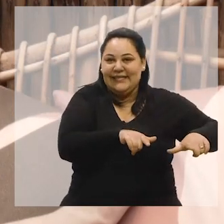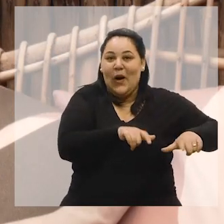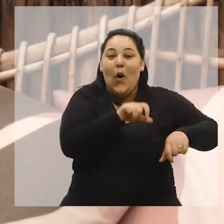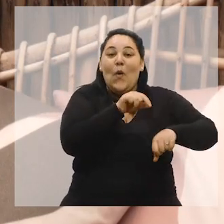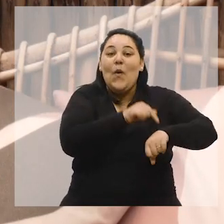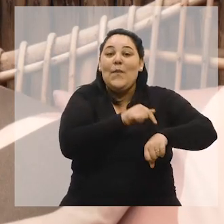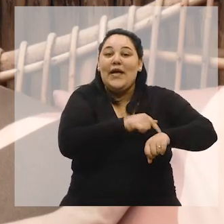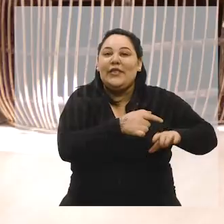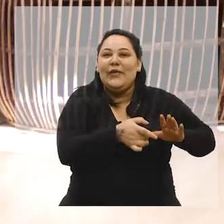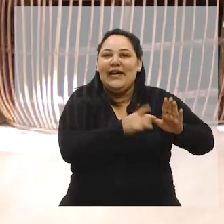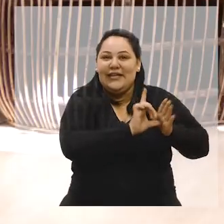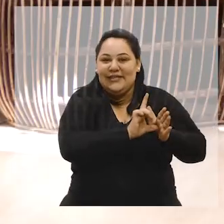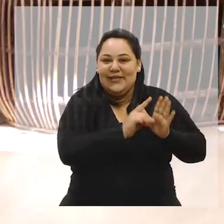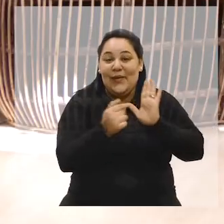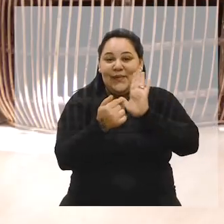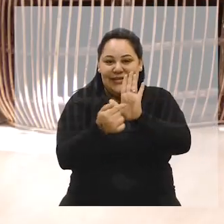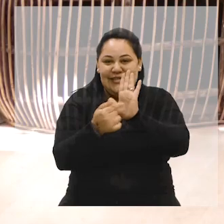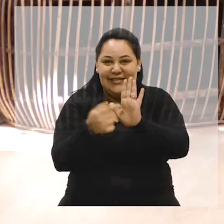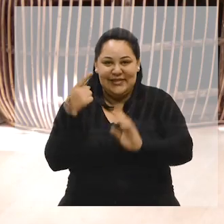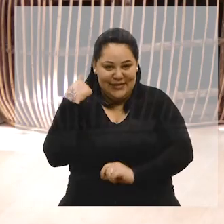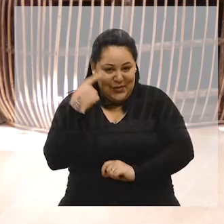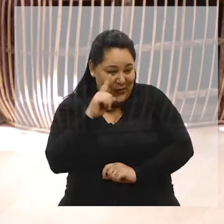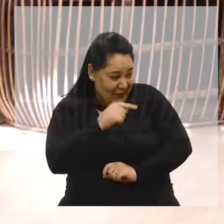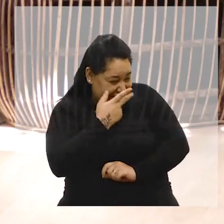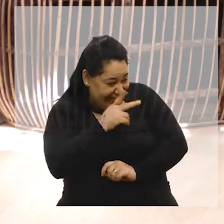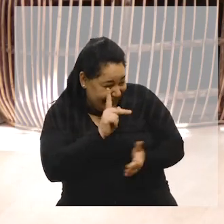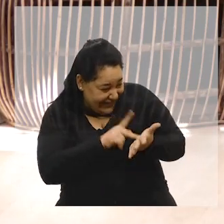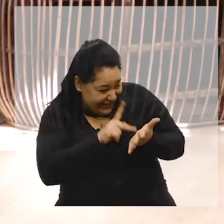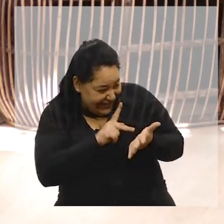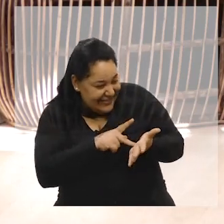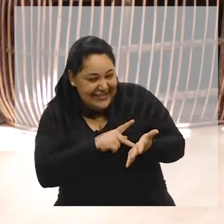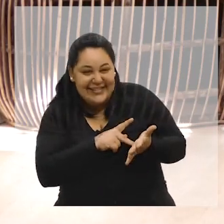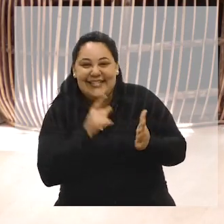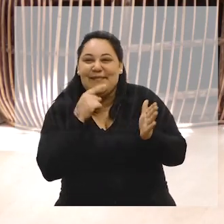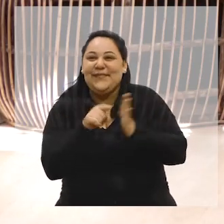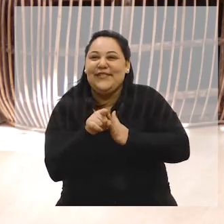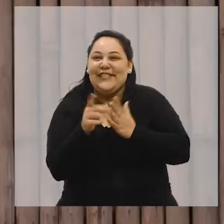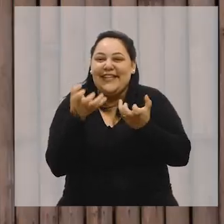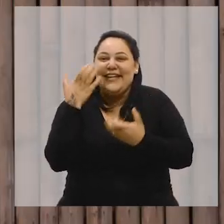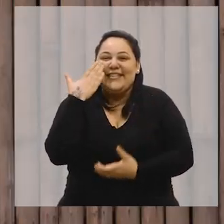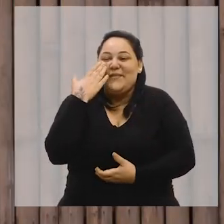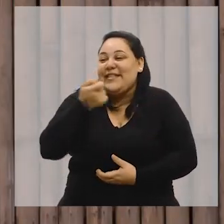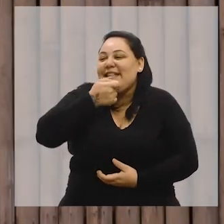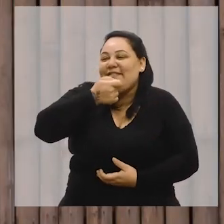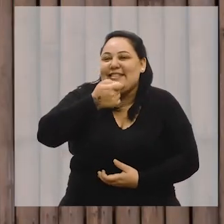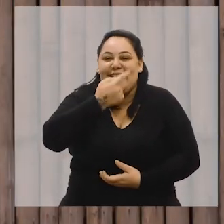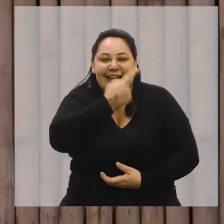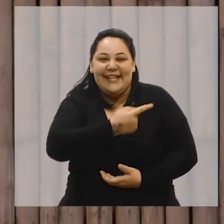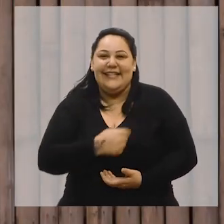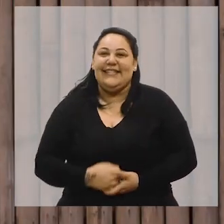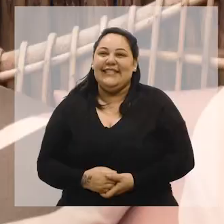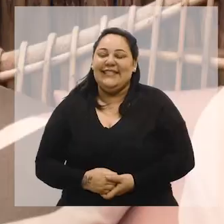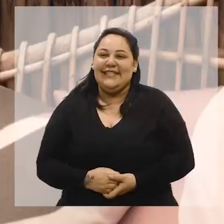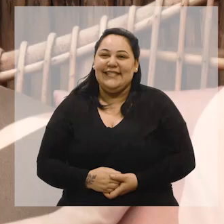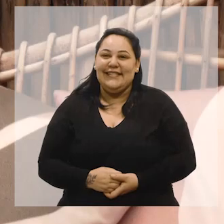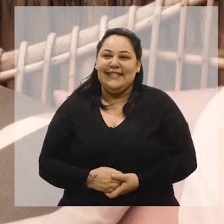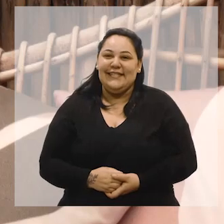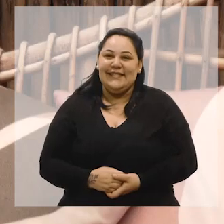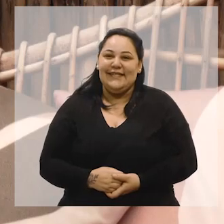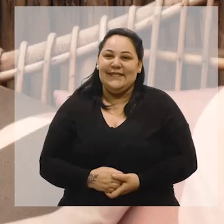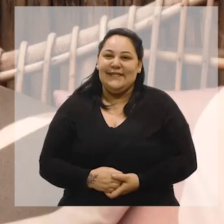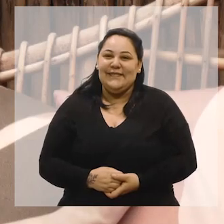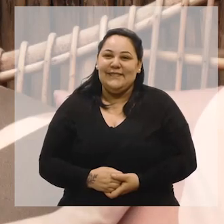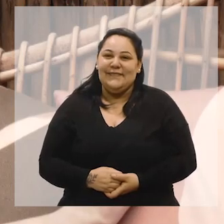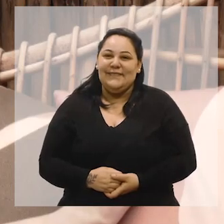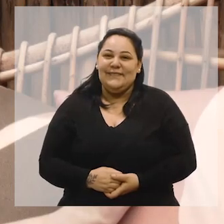melhor parte do programa. Os apresentadores são bem loucos, como eles aparentam mesmo. Isso parece pergunta, me ajuda a entrevistar aqui a Andréia. Olha,